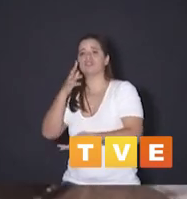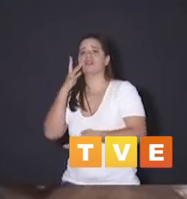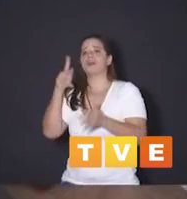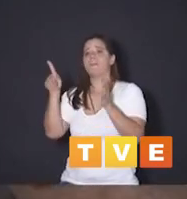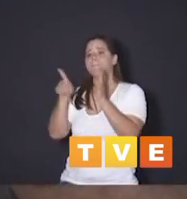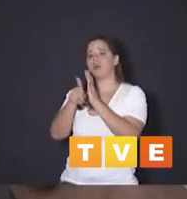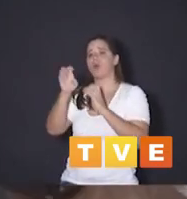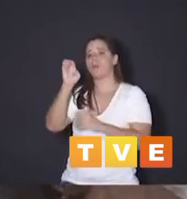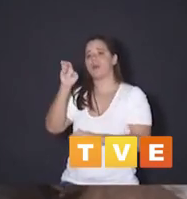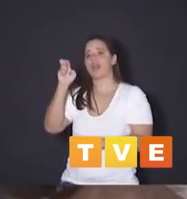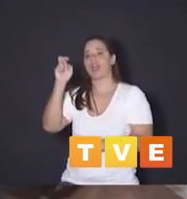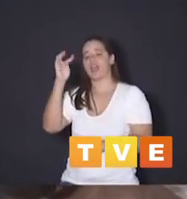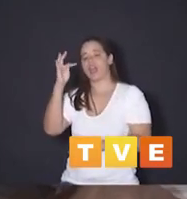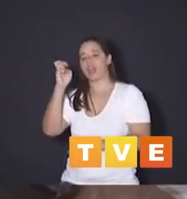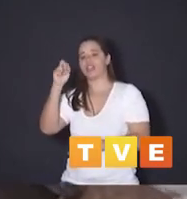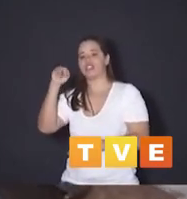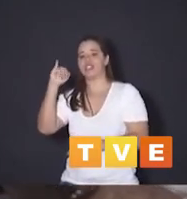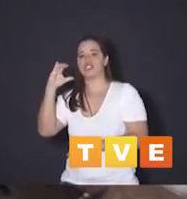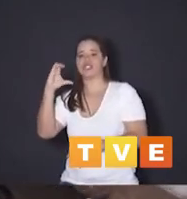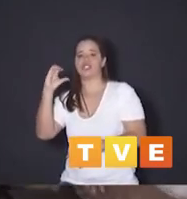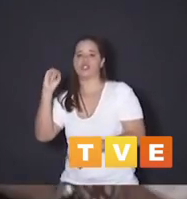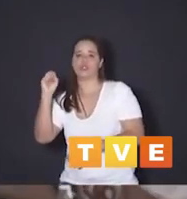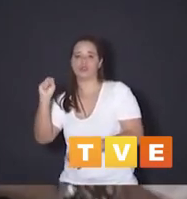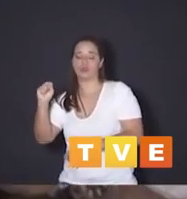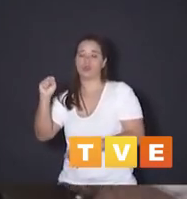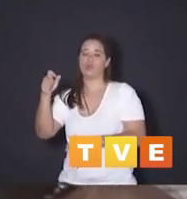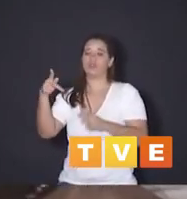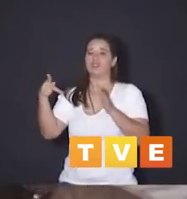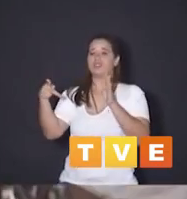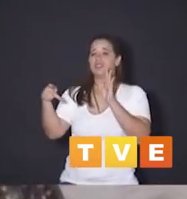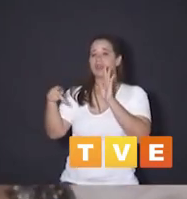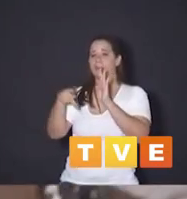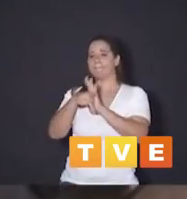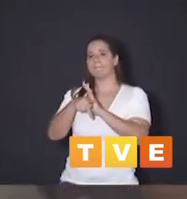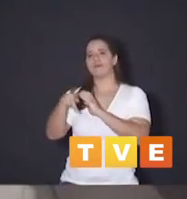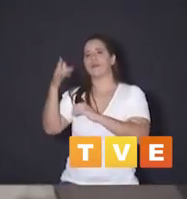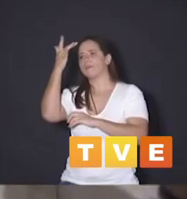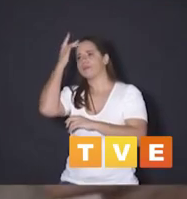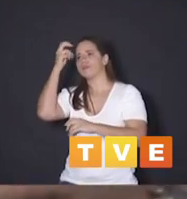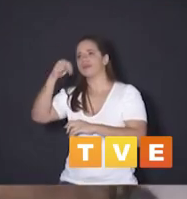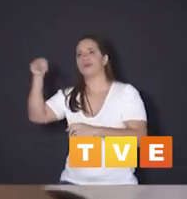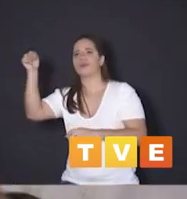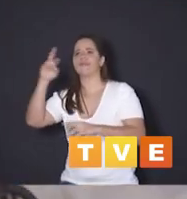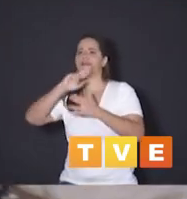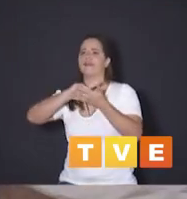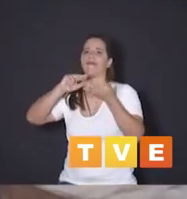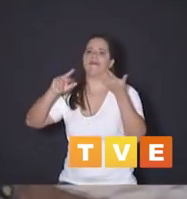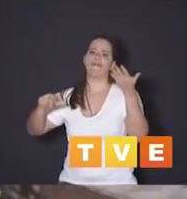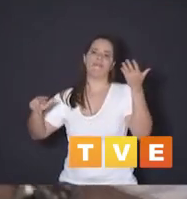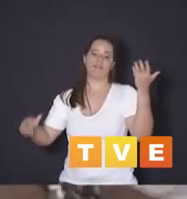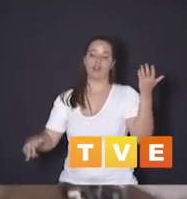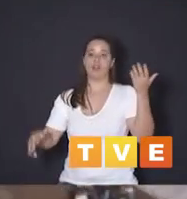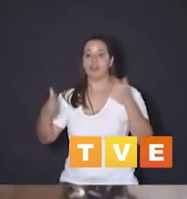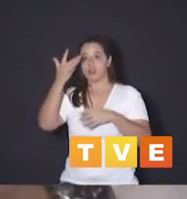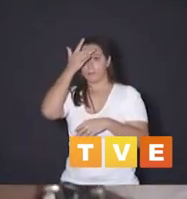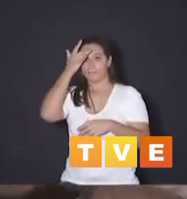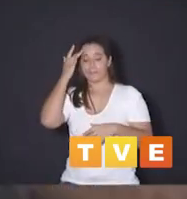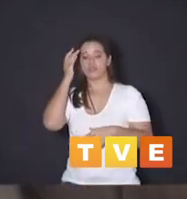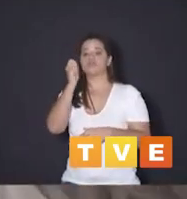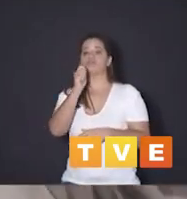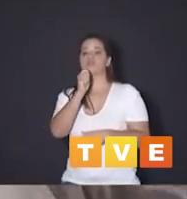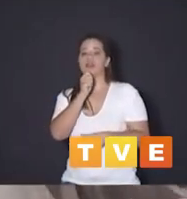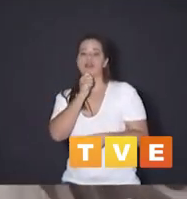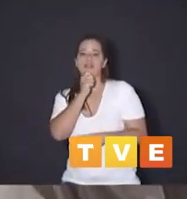bairros que são de nota assim nos 27 da etapa ou seja são pessoas que ainda